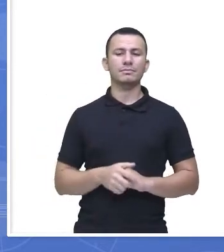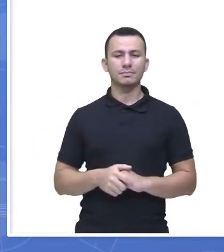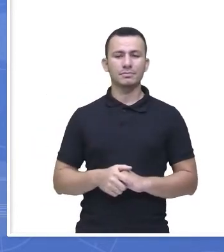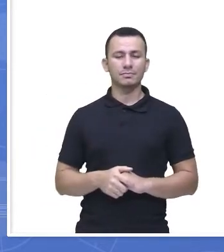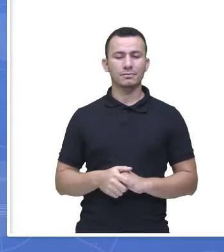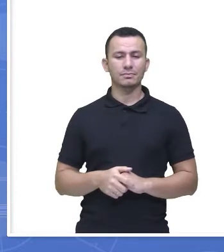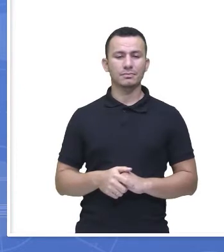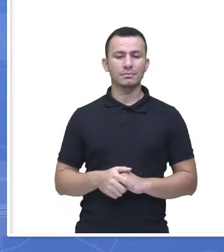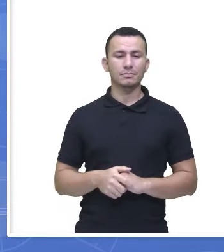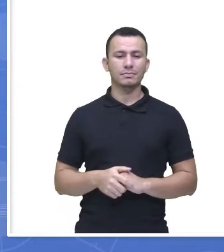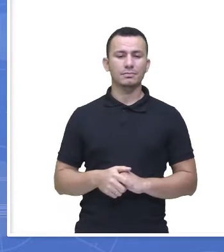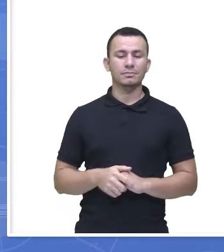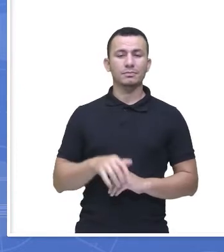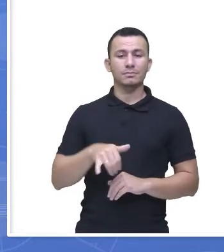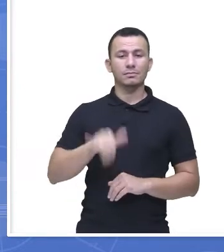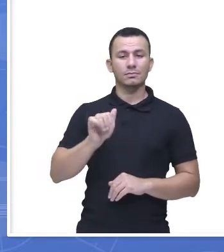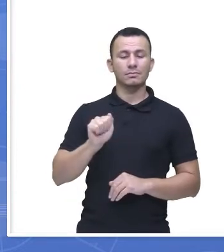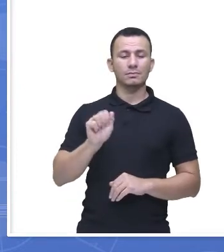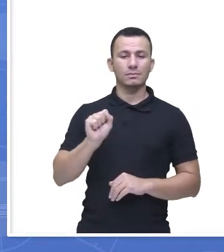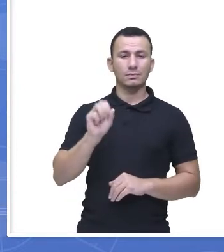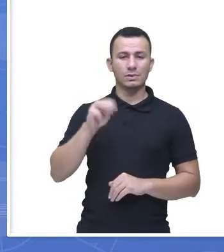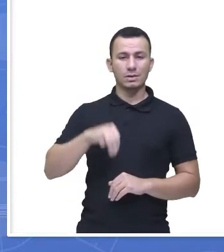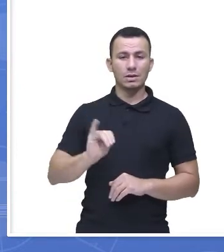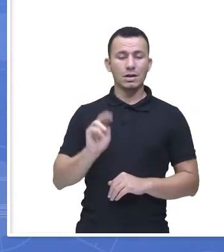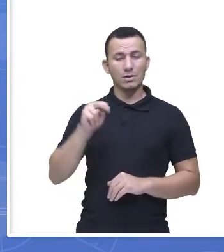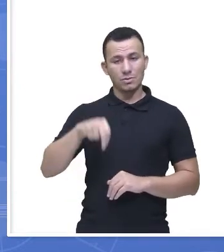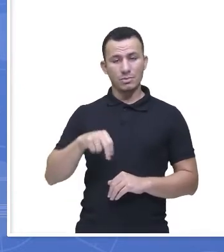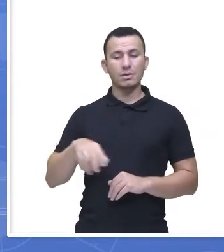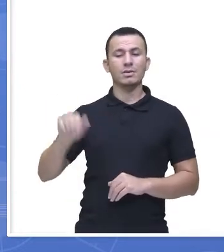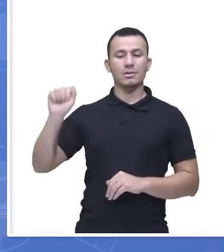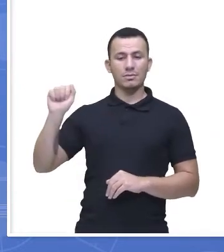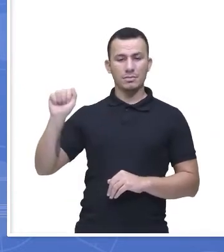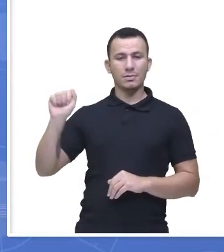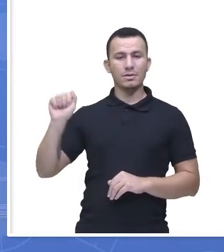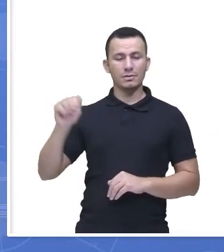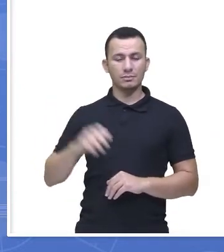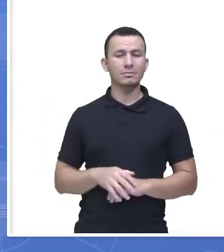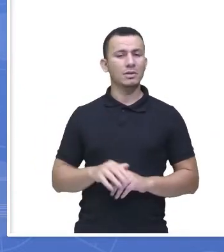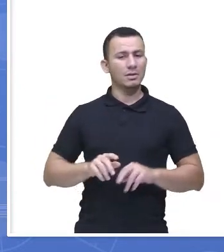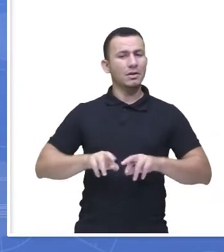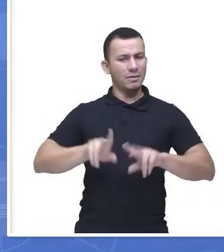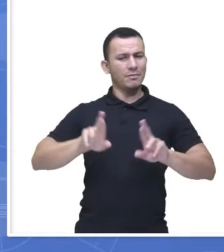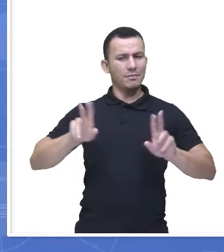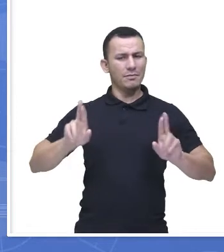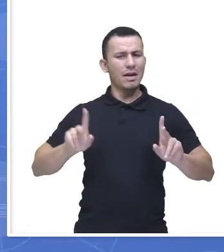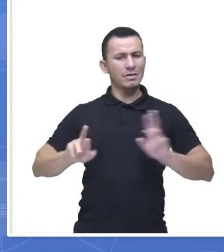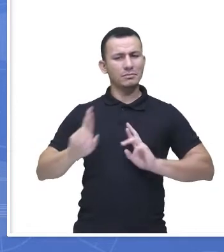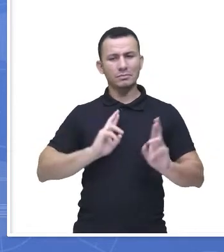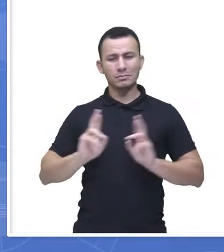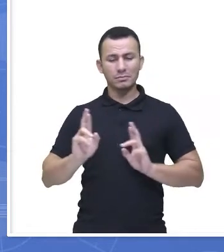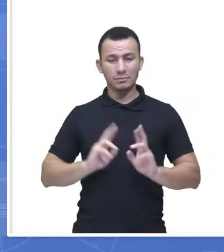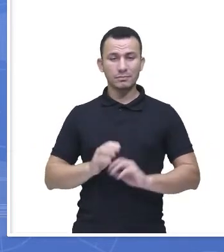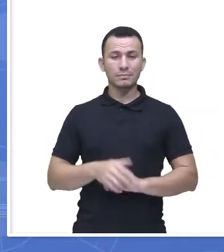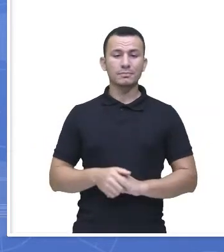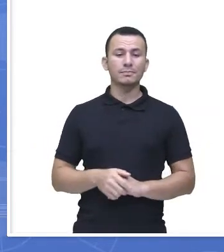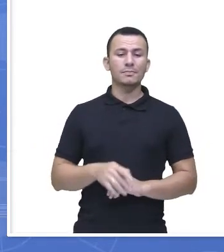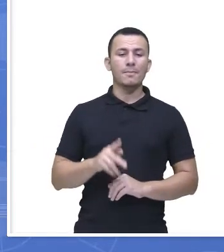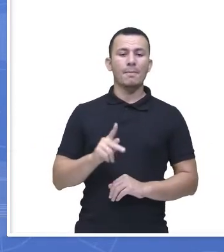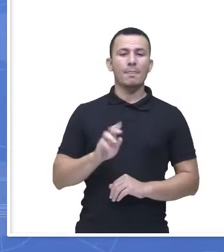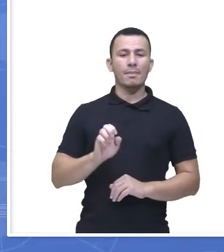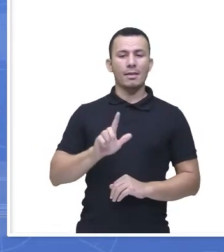contribuindo assim para promover o respeito da diversidade cultural e da criatividade humana.